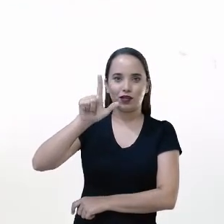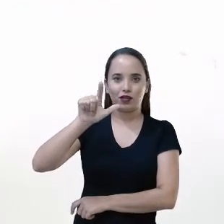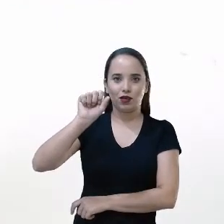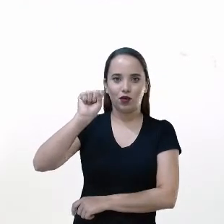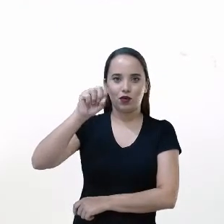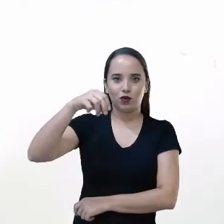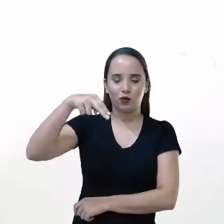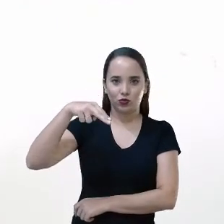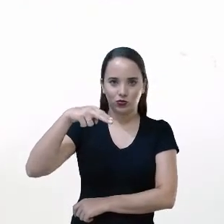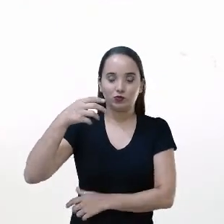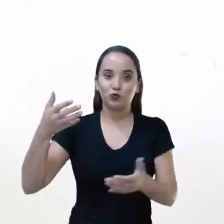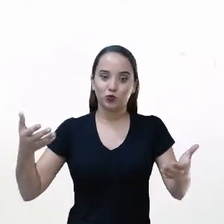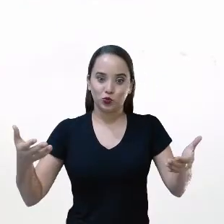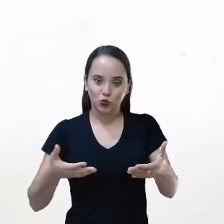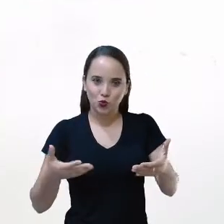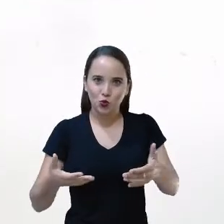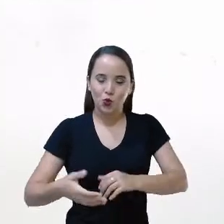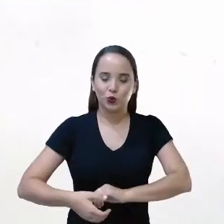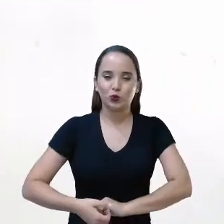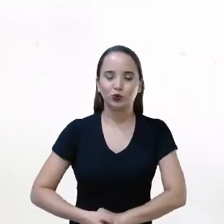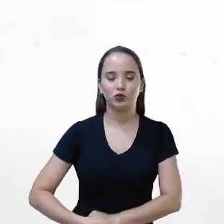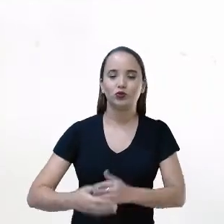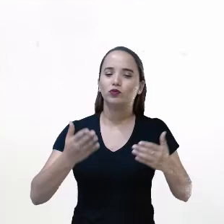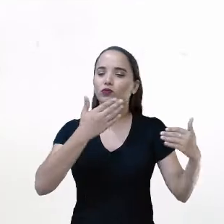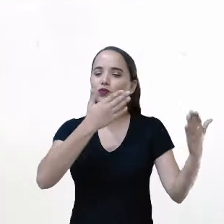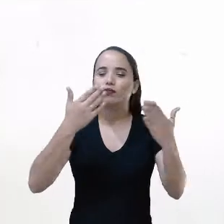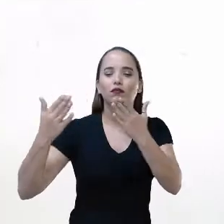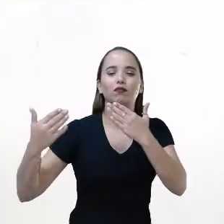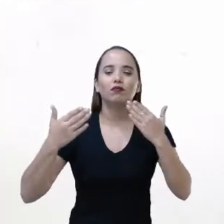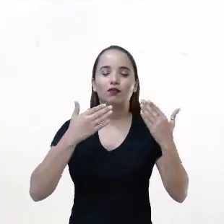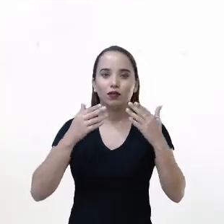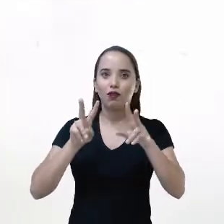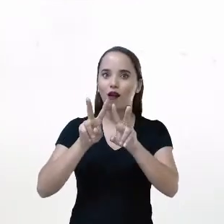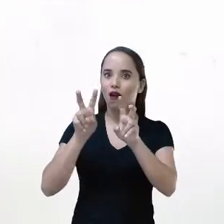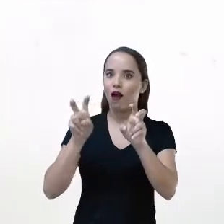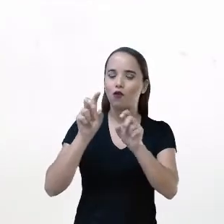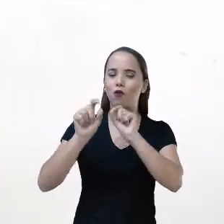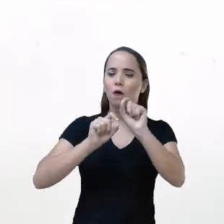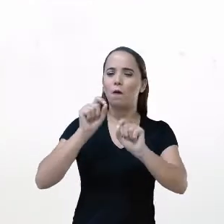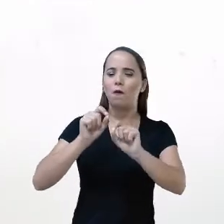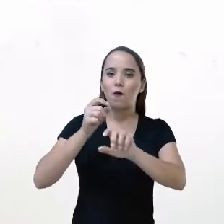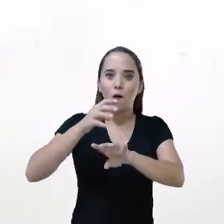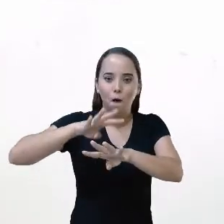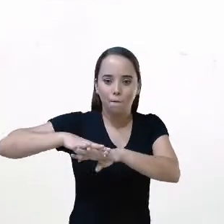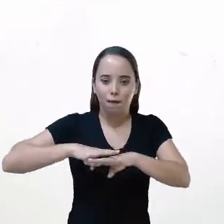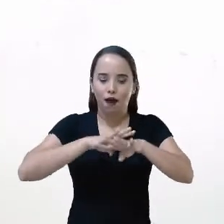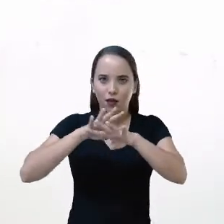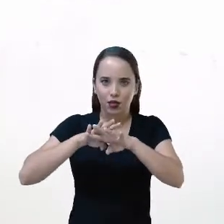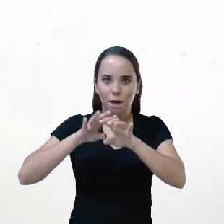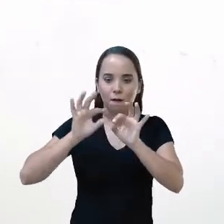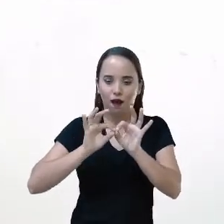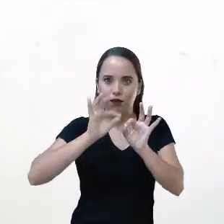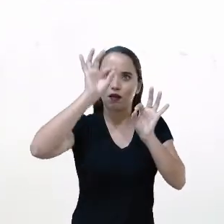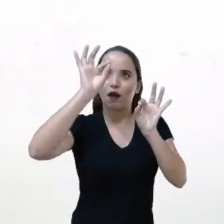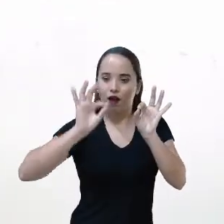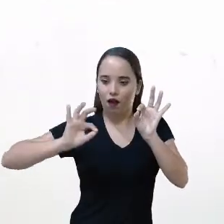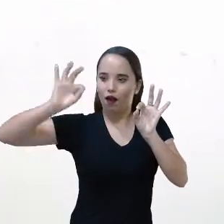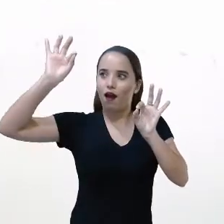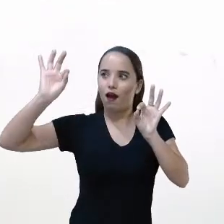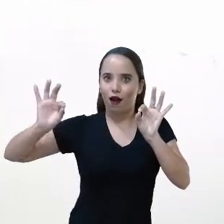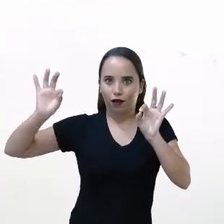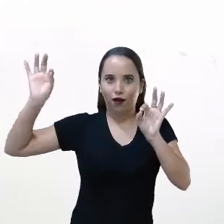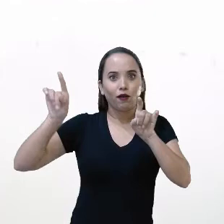hoje vamos conversar um pouquinho aqui sobre matemática, sobre gráficos, sobre a relação dos gráficos com